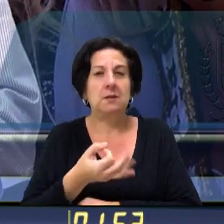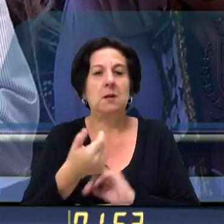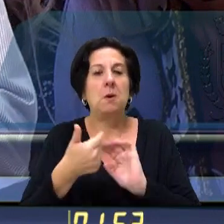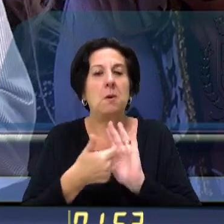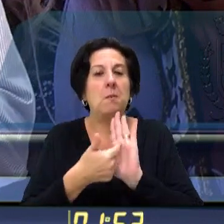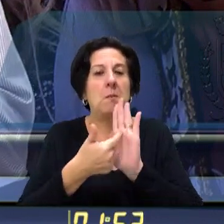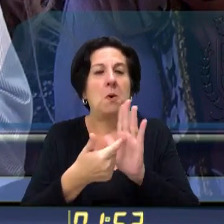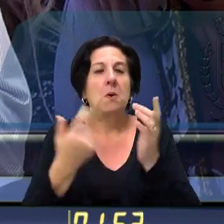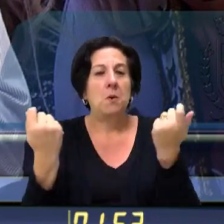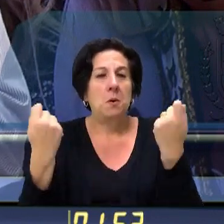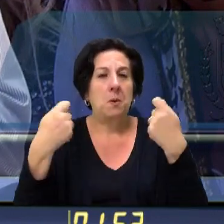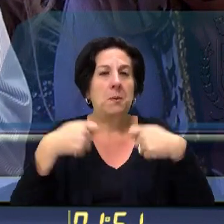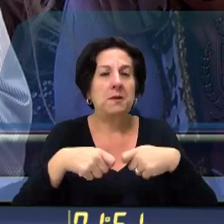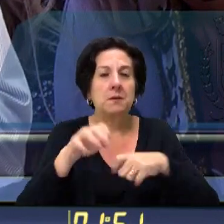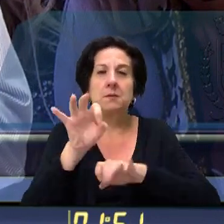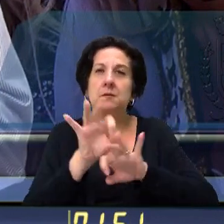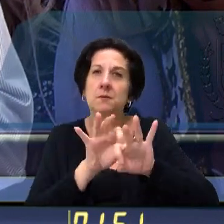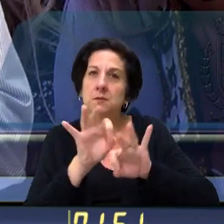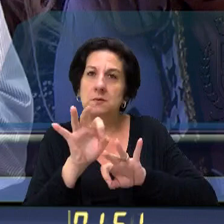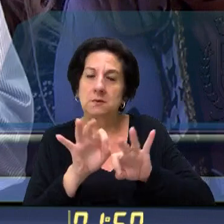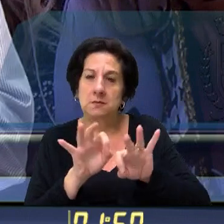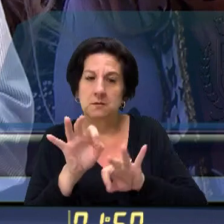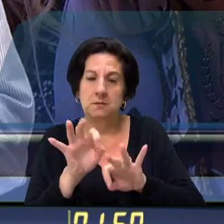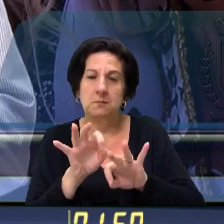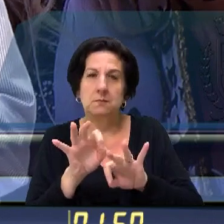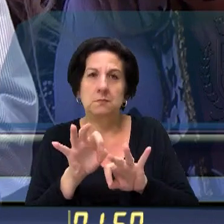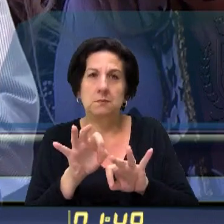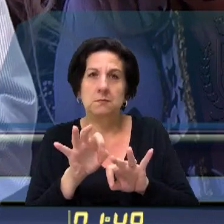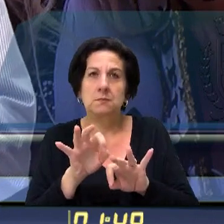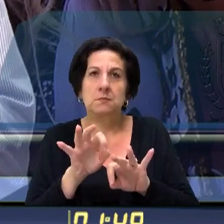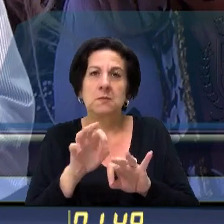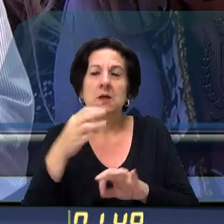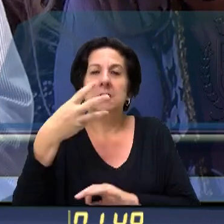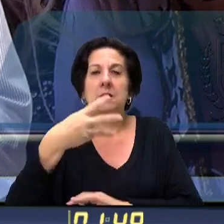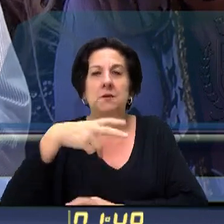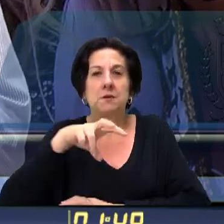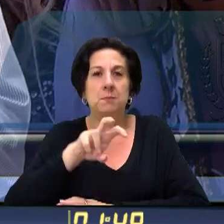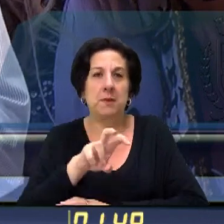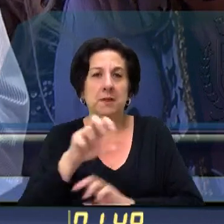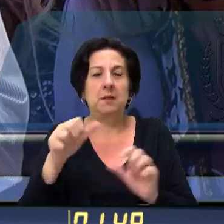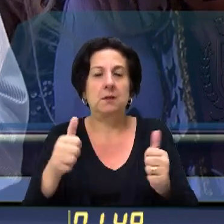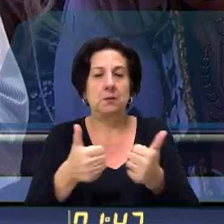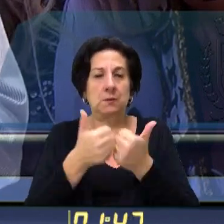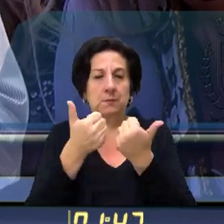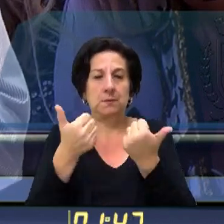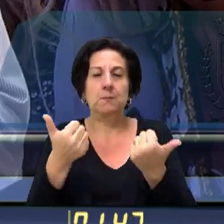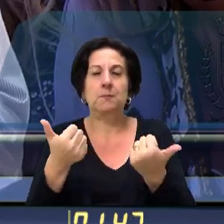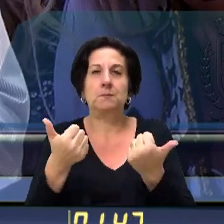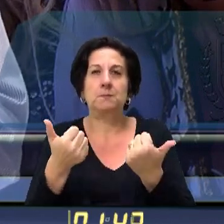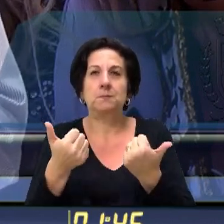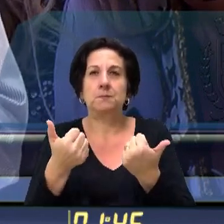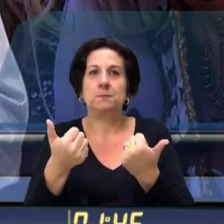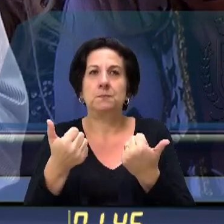reflexo da competência dos organizadores da 35ª Oktoberfest.